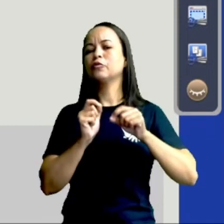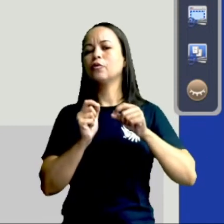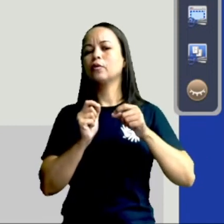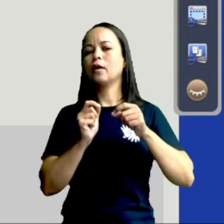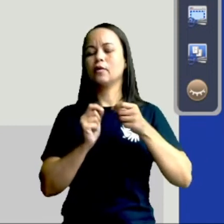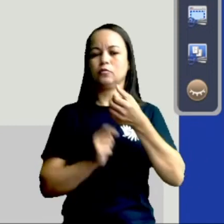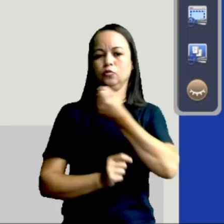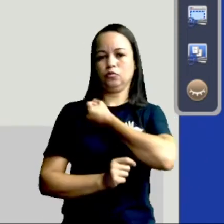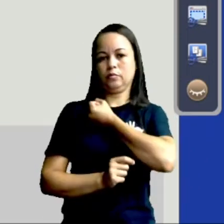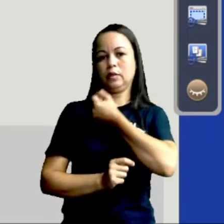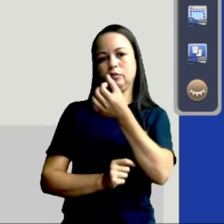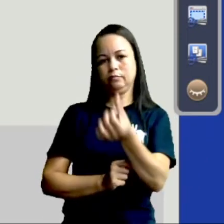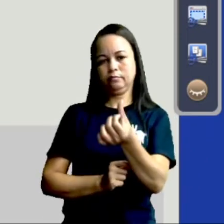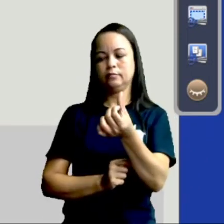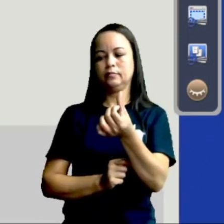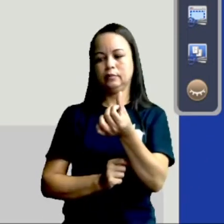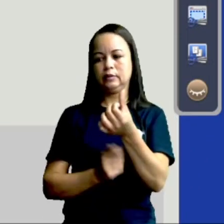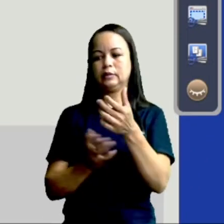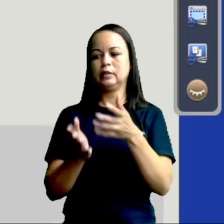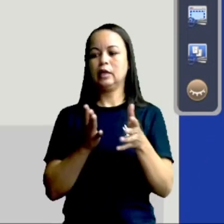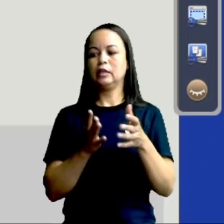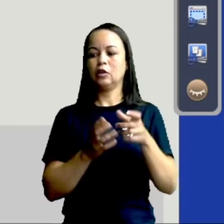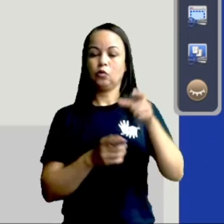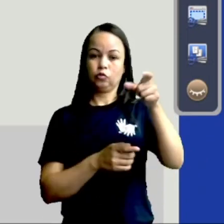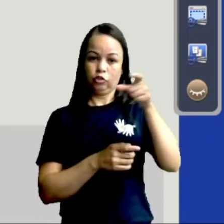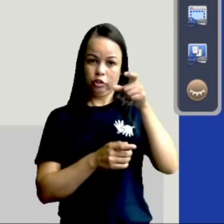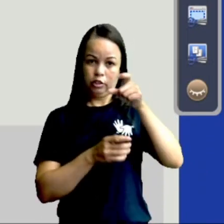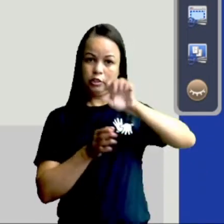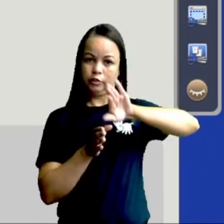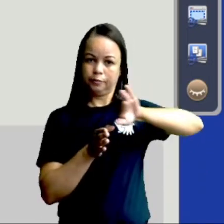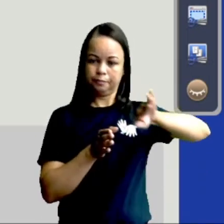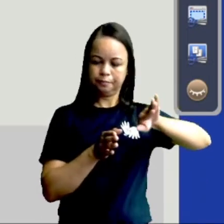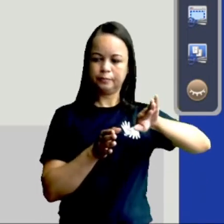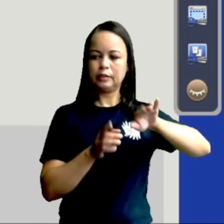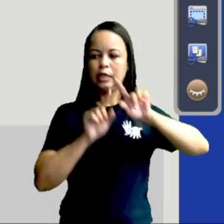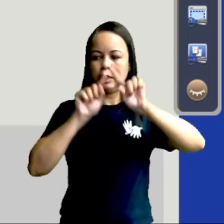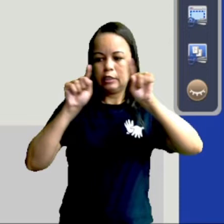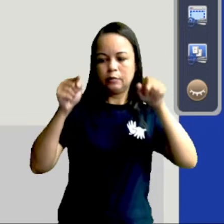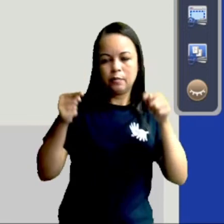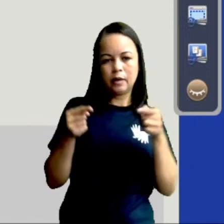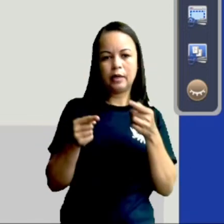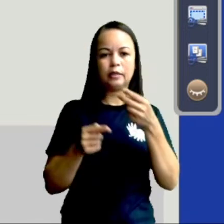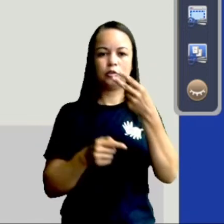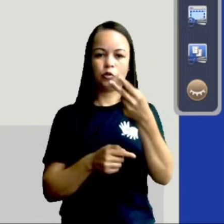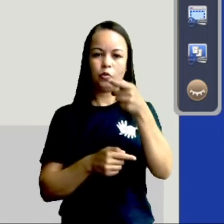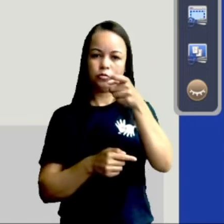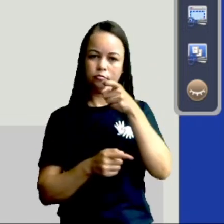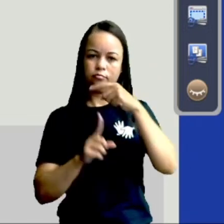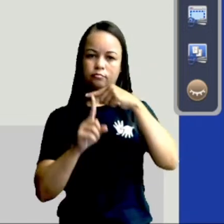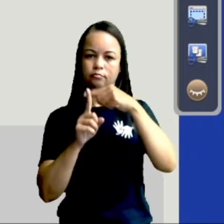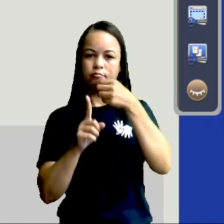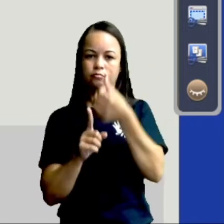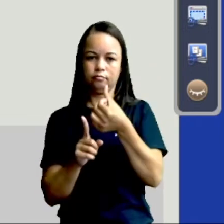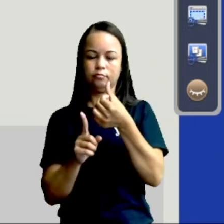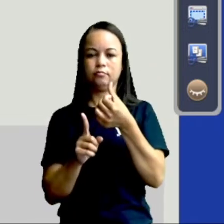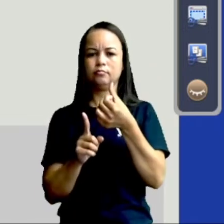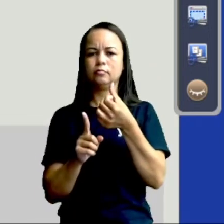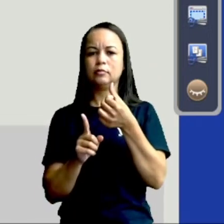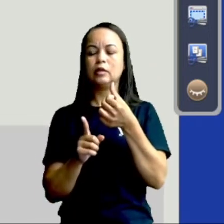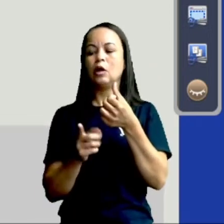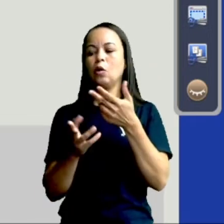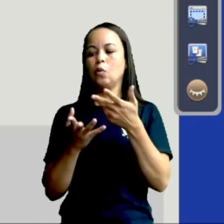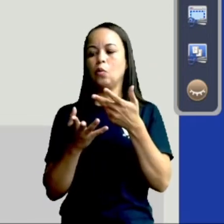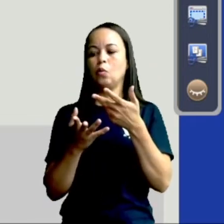E aí, a nossa expressão ficou o x isolado e dentro do parênteses 2x mais 6. O sinal